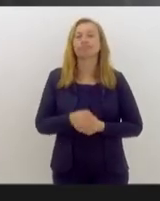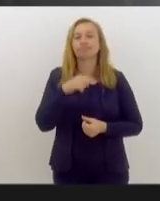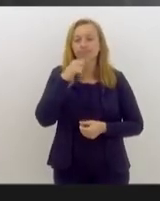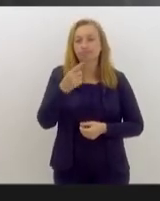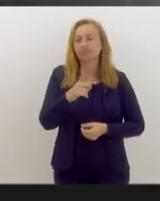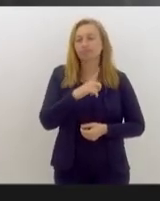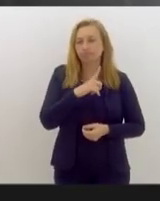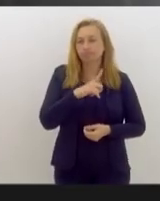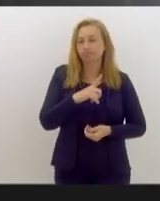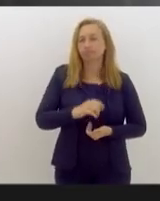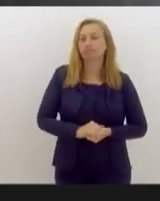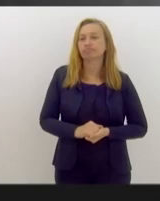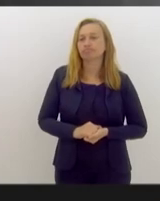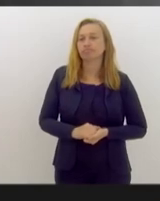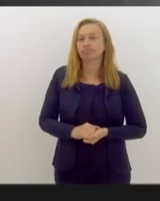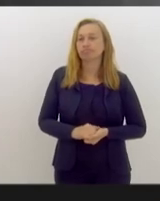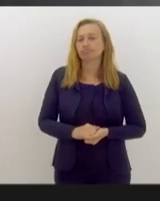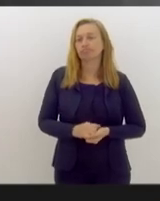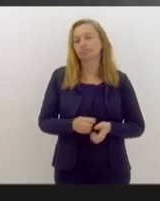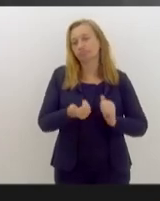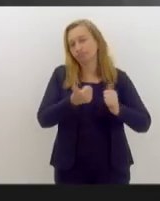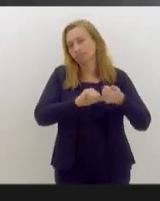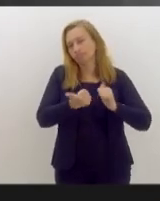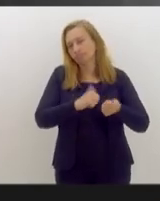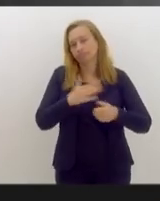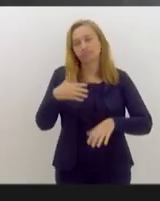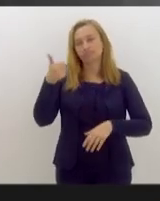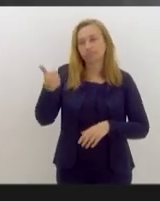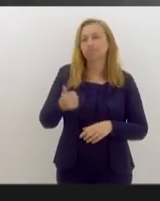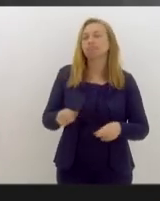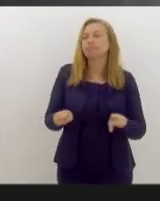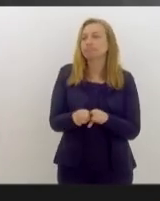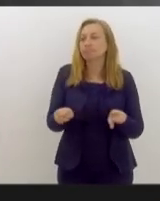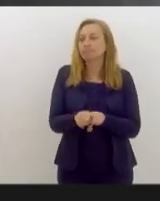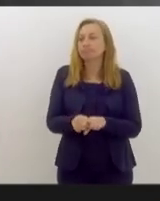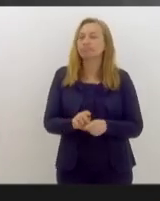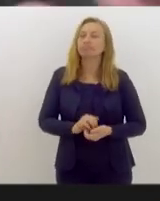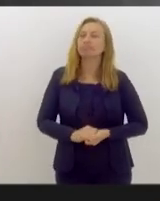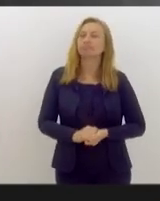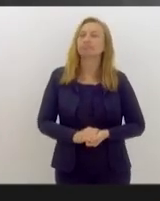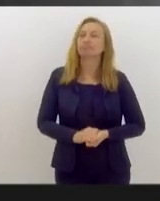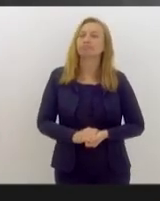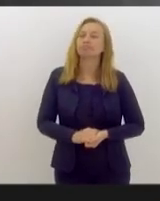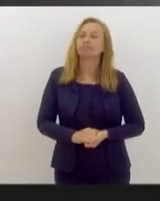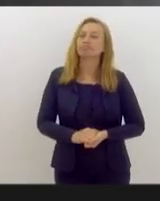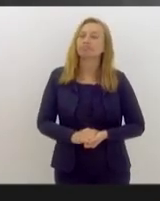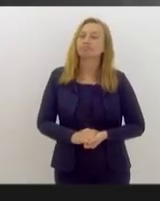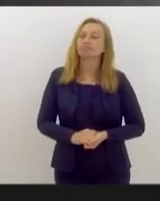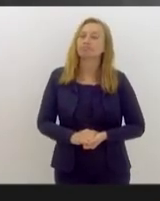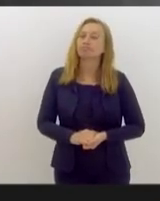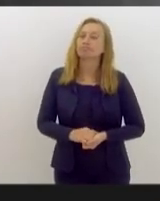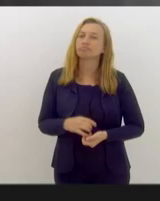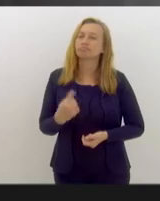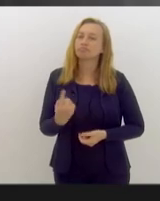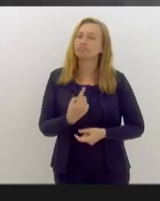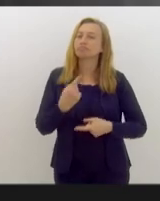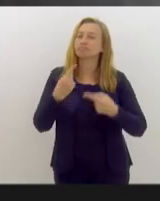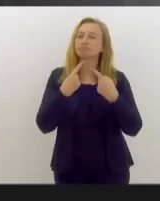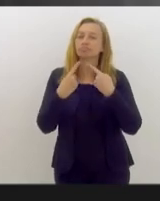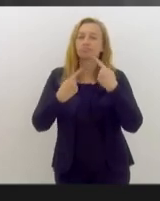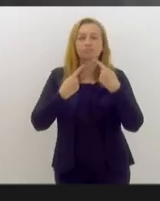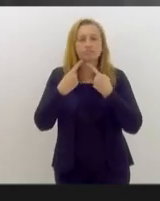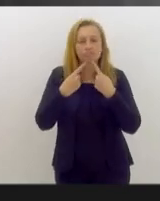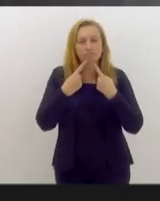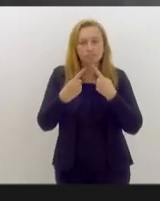para todos vocês, para nós avaliarmos. E, nesse sentido, enquanto nós vamos fazendo os debates, eu acho que ele